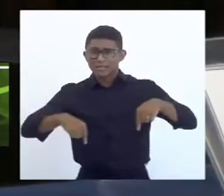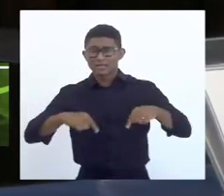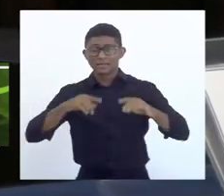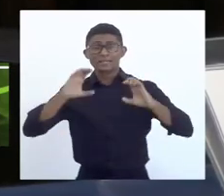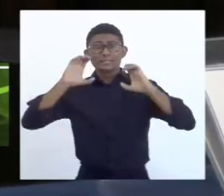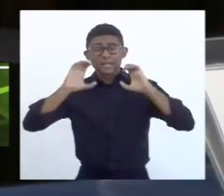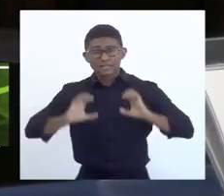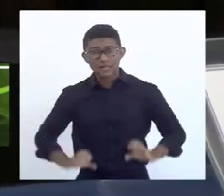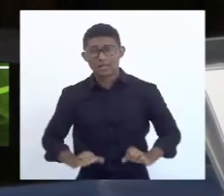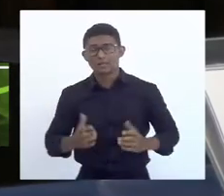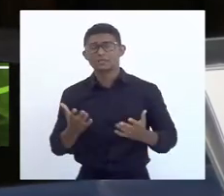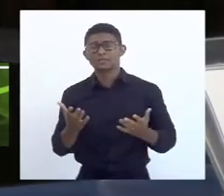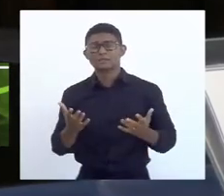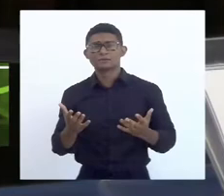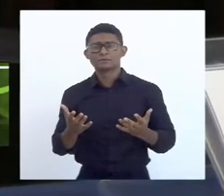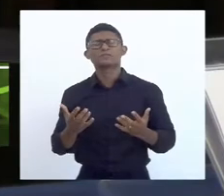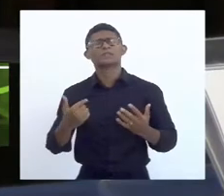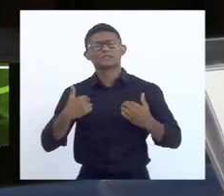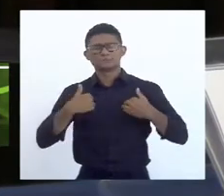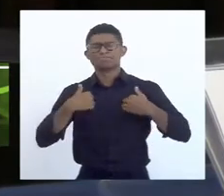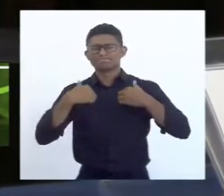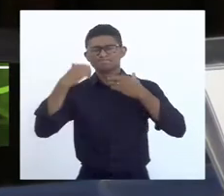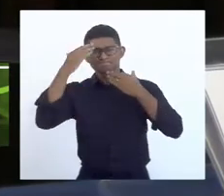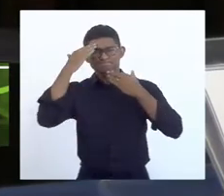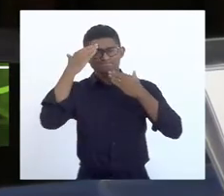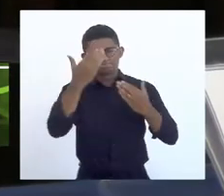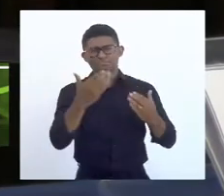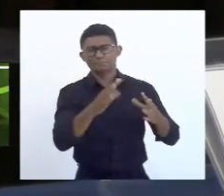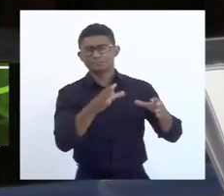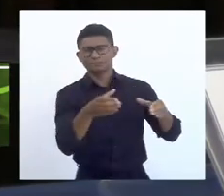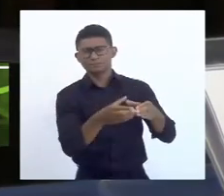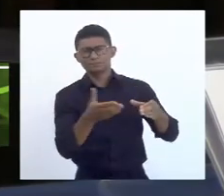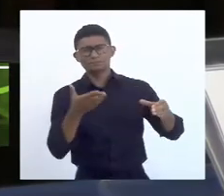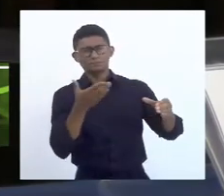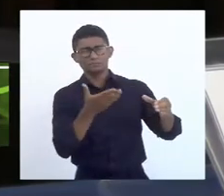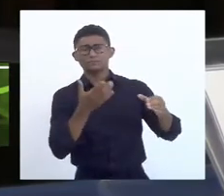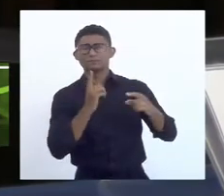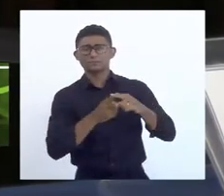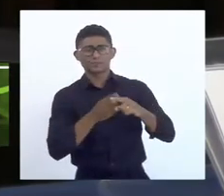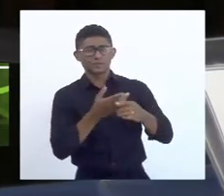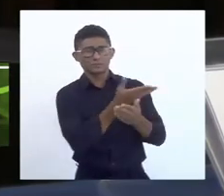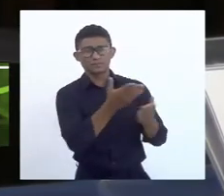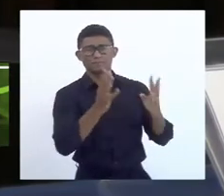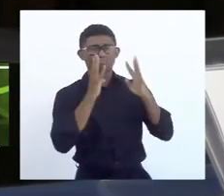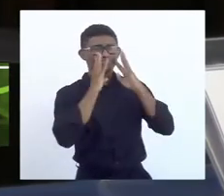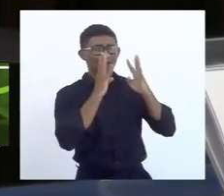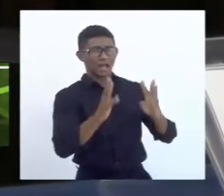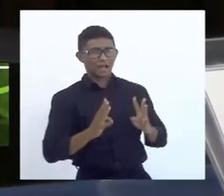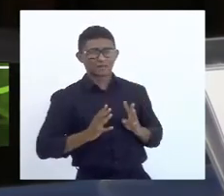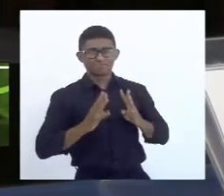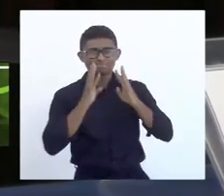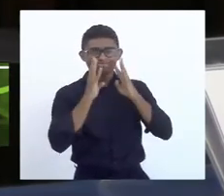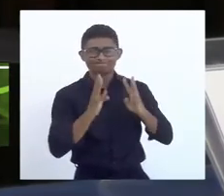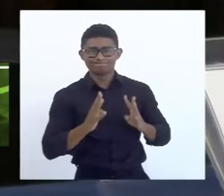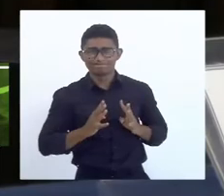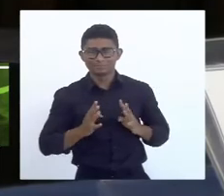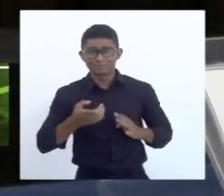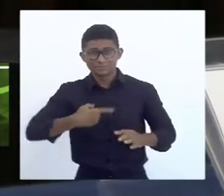cidadãs, e eu agradeço à comissão por ouvir o nosso clamor. E eu digo